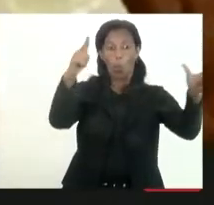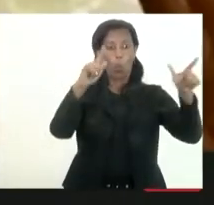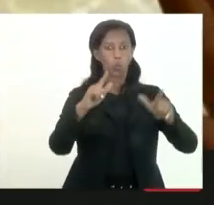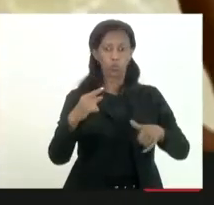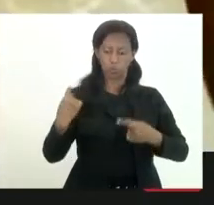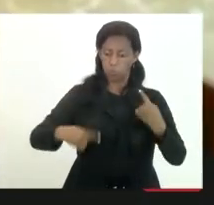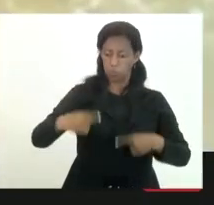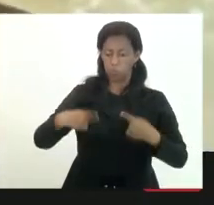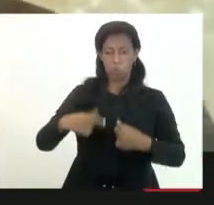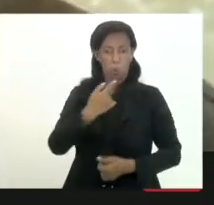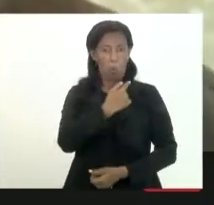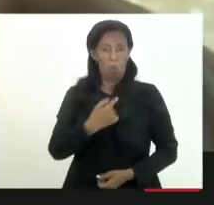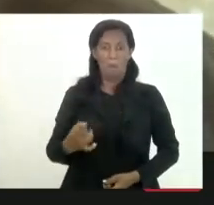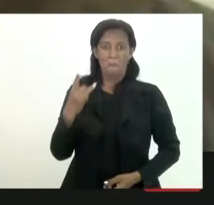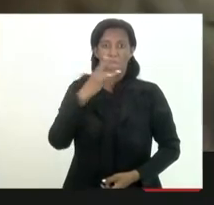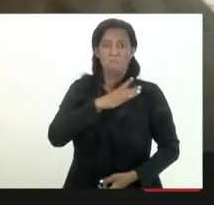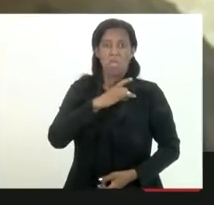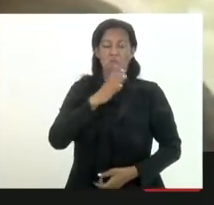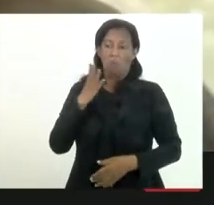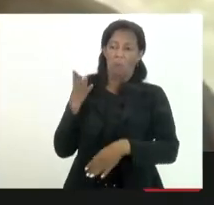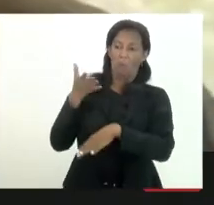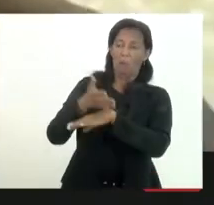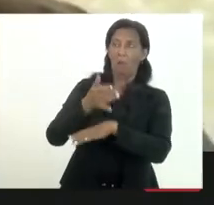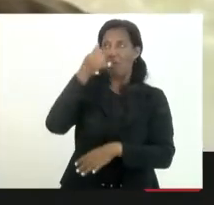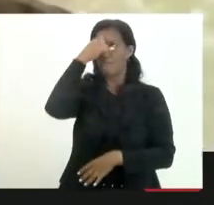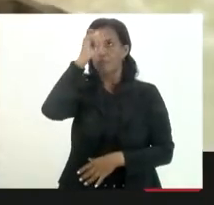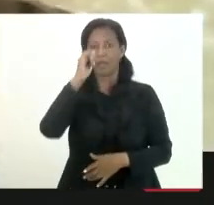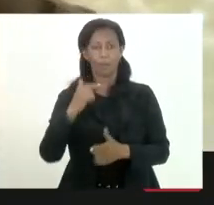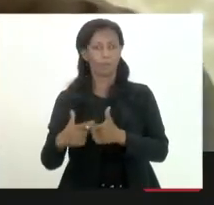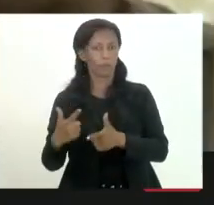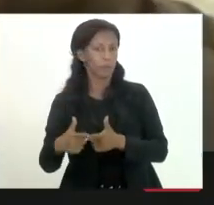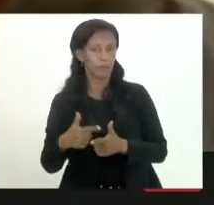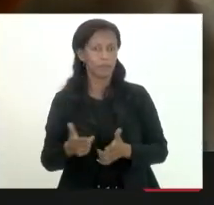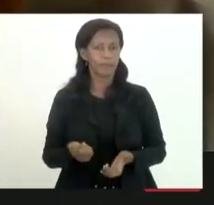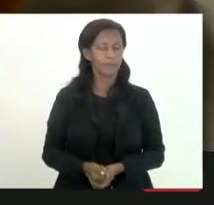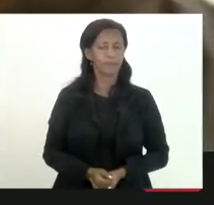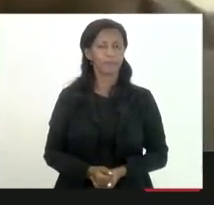políticos tinham medo de se meter naquilo para evitar problemas.